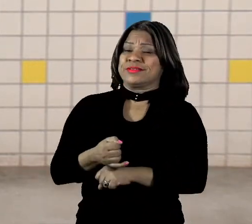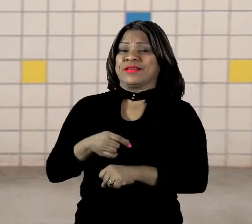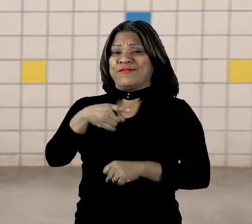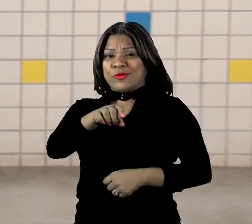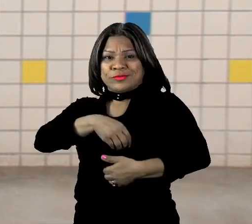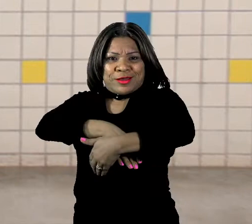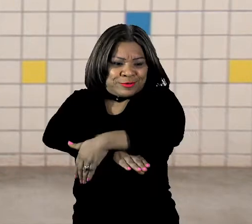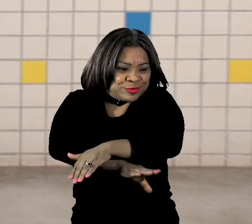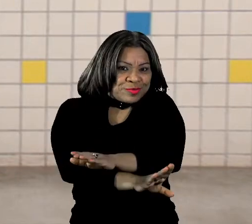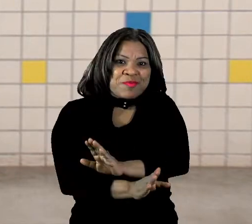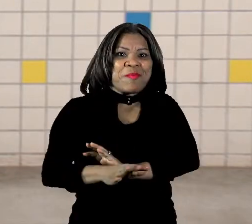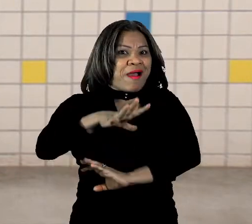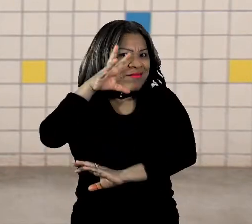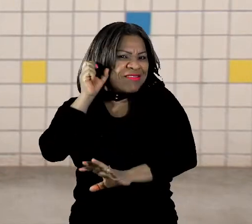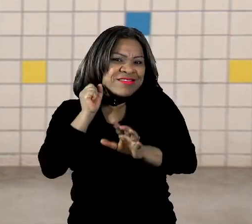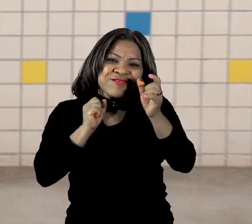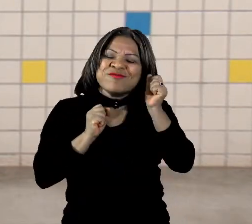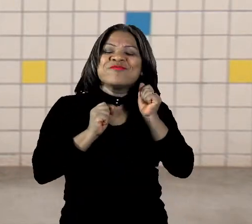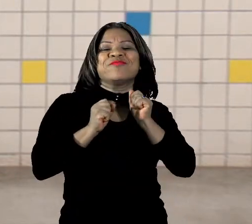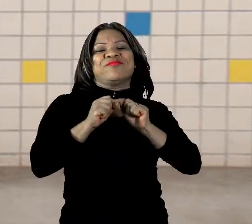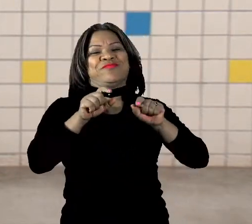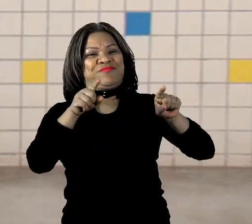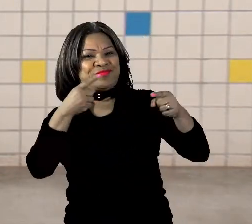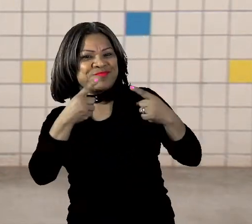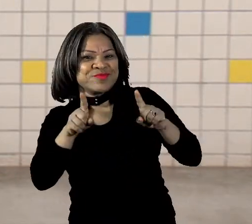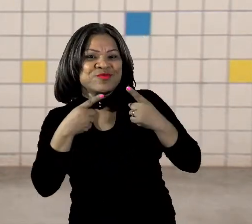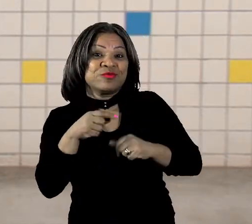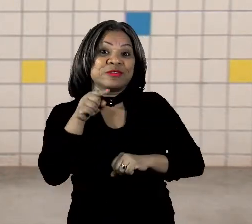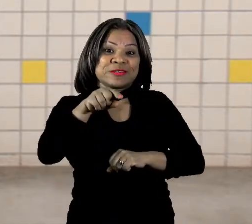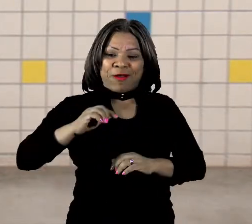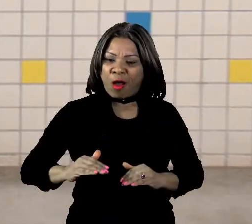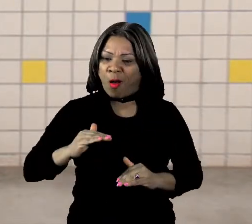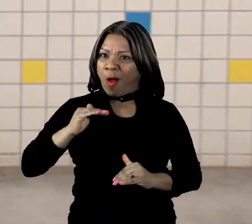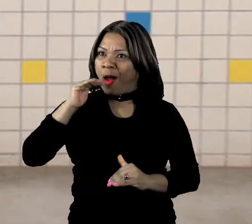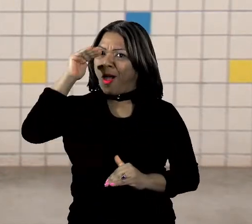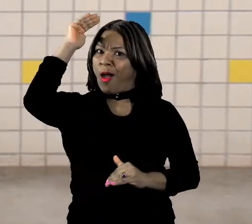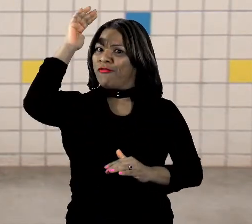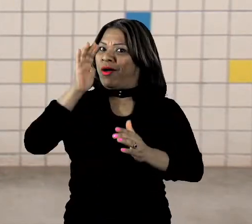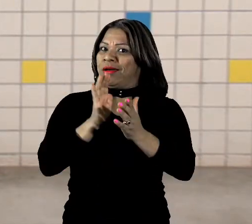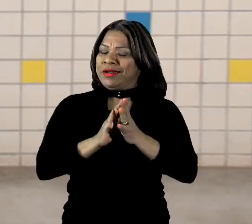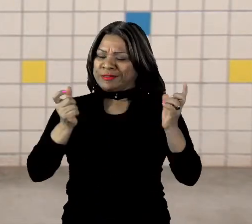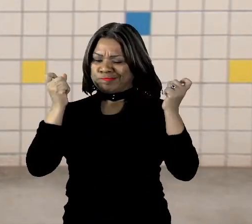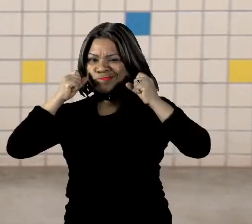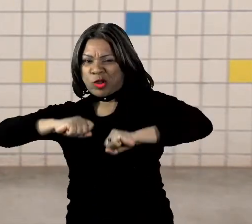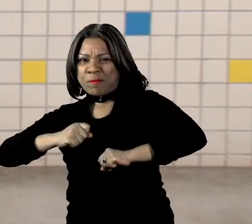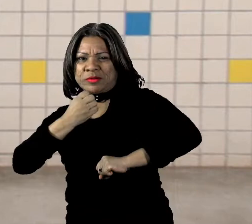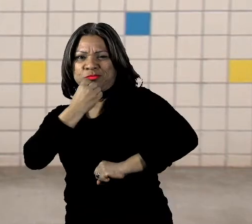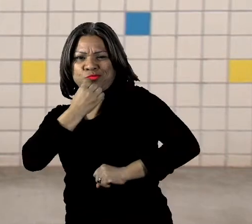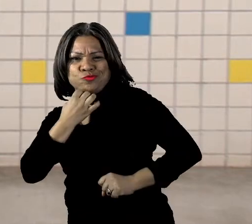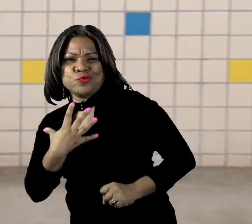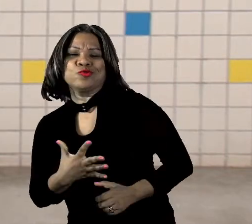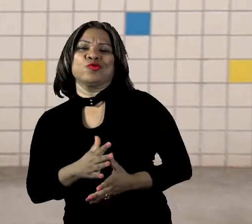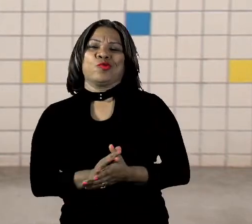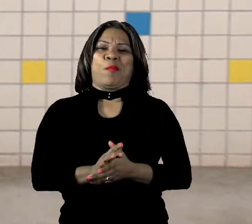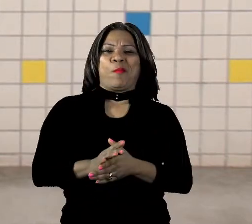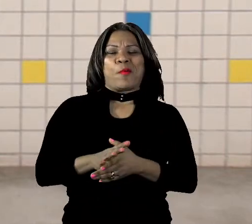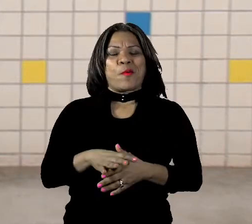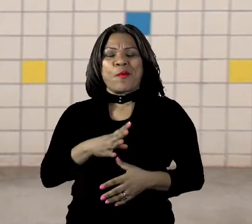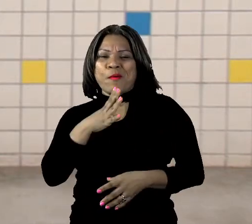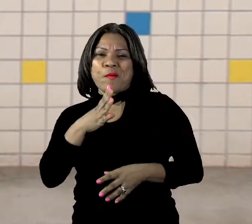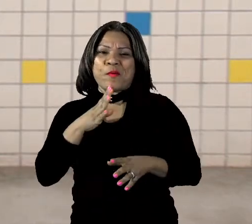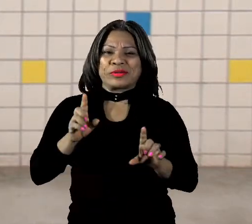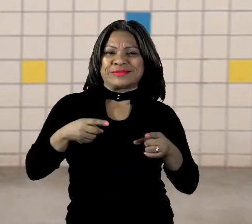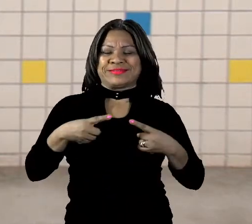crescer com uma capacidade, um repertório riquíssimo. Se você fosse entrevistador,